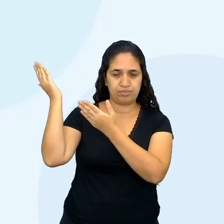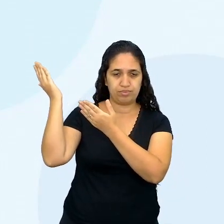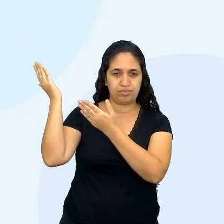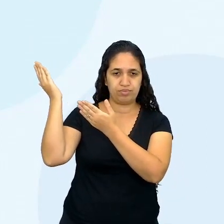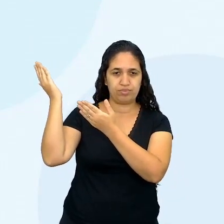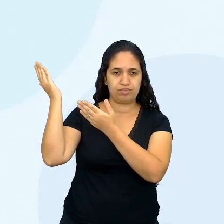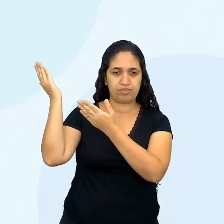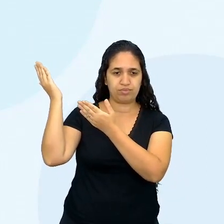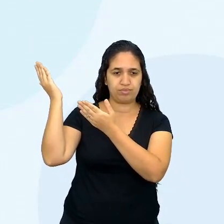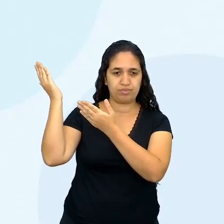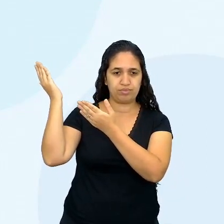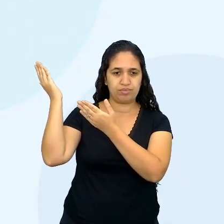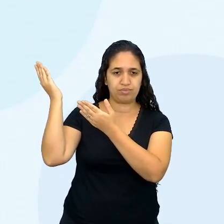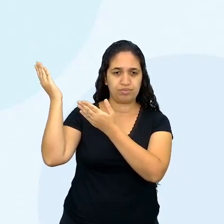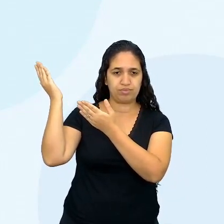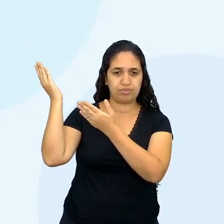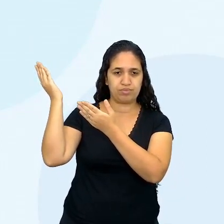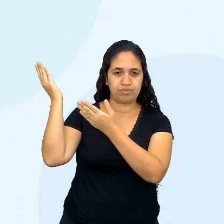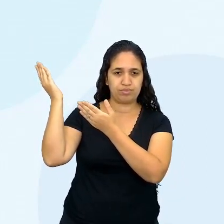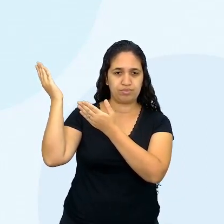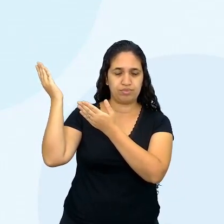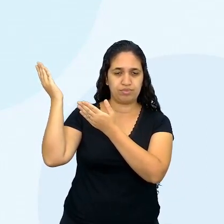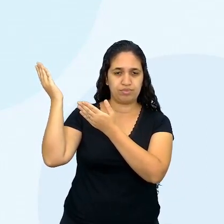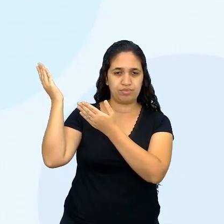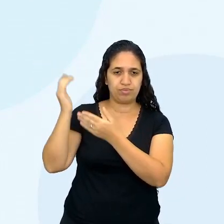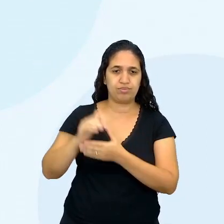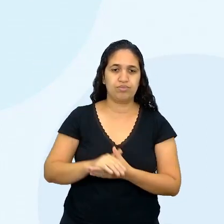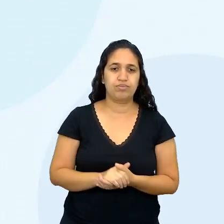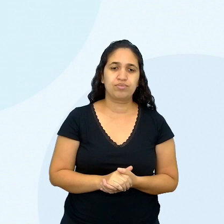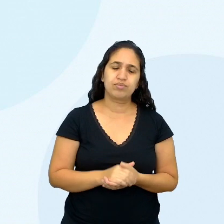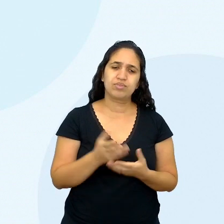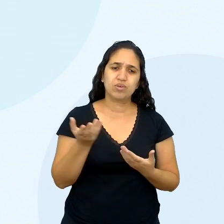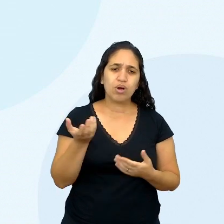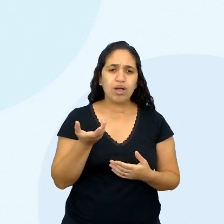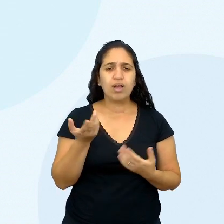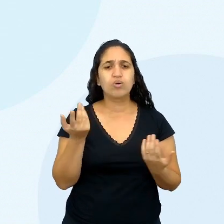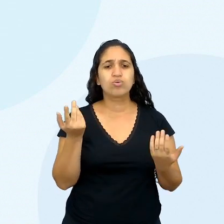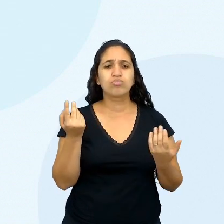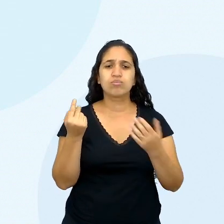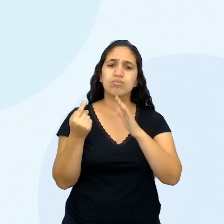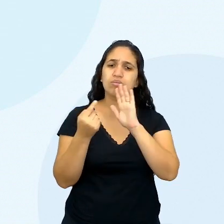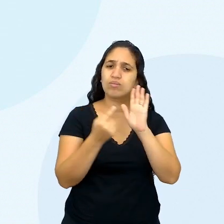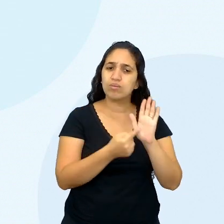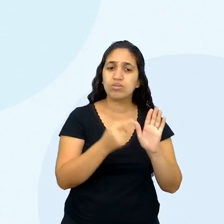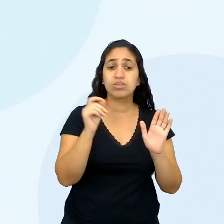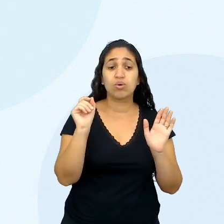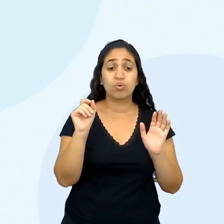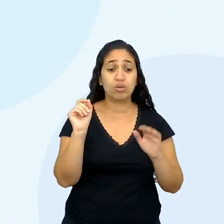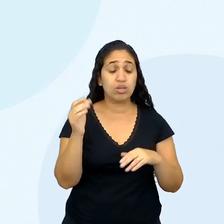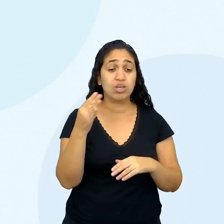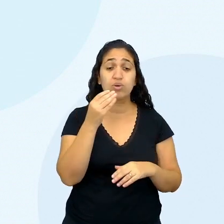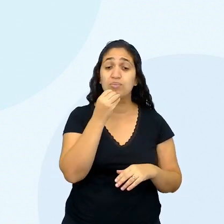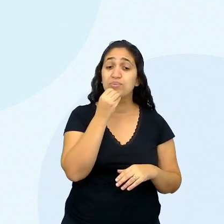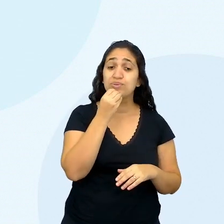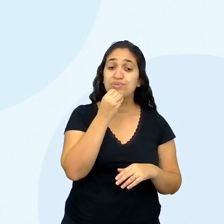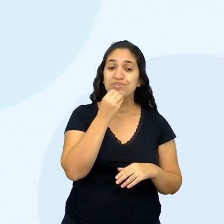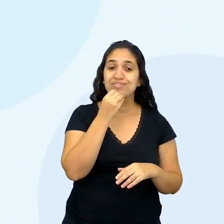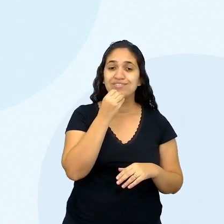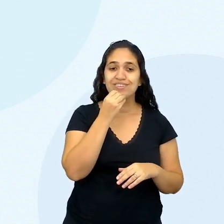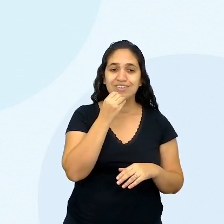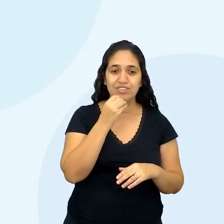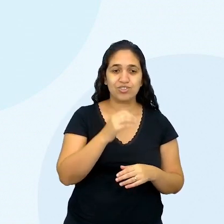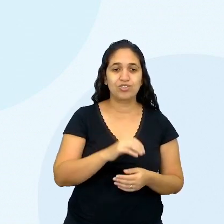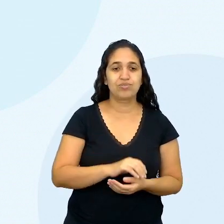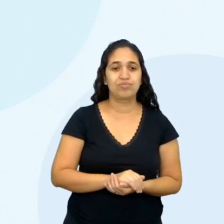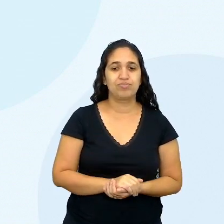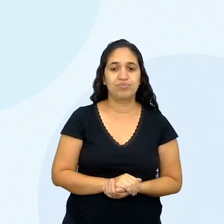E aí, gente, eu queria passar para vocês uma oportunidade que para mim é muito cara,